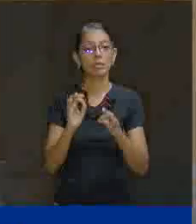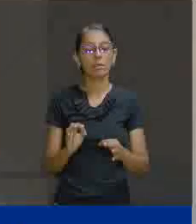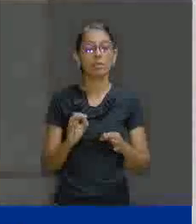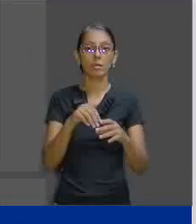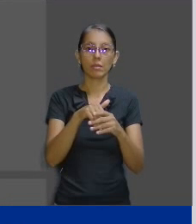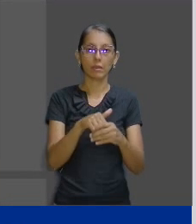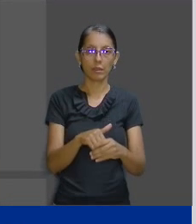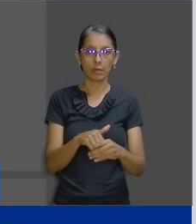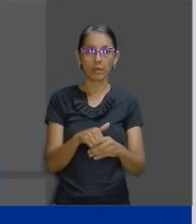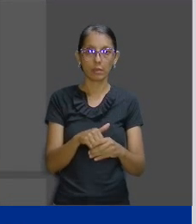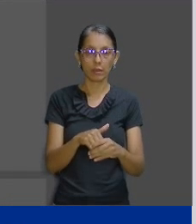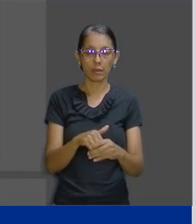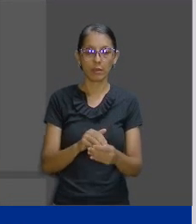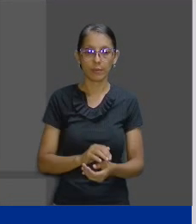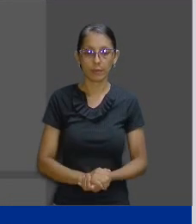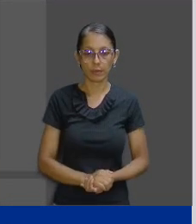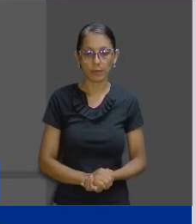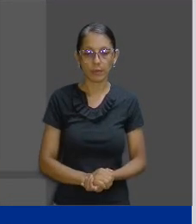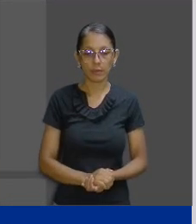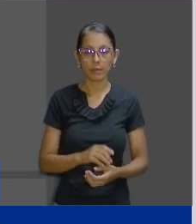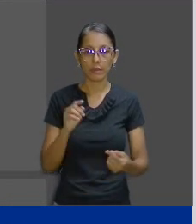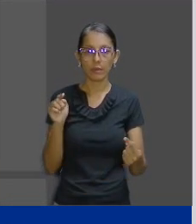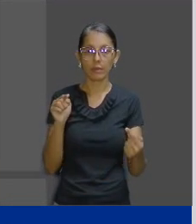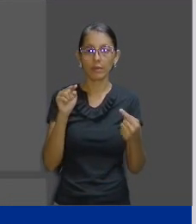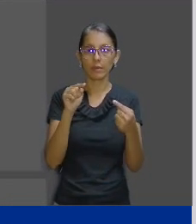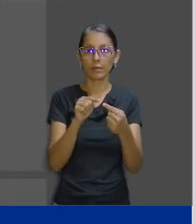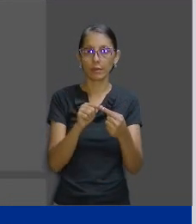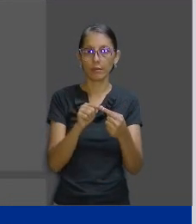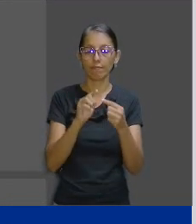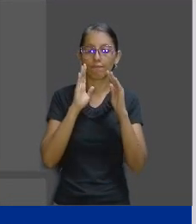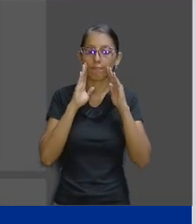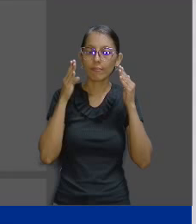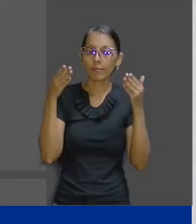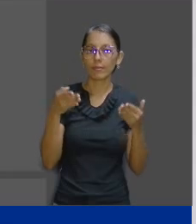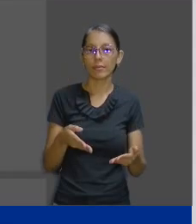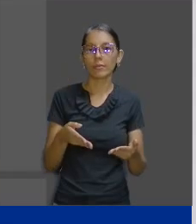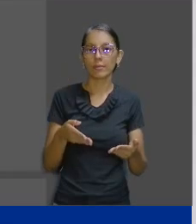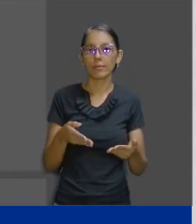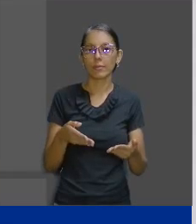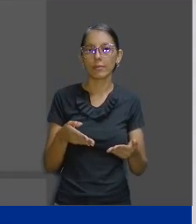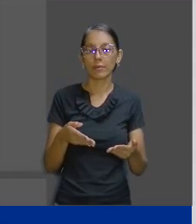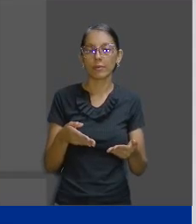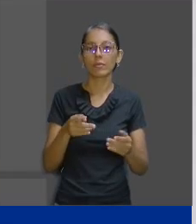aqui, neste diálogo, que há uma relação, há um fim especial de agir,